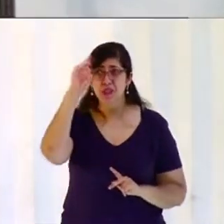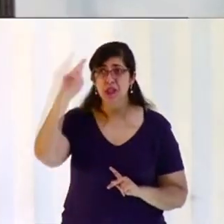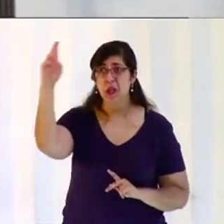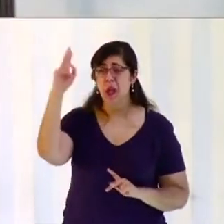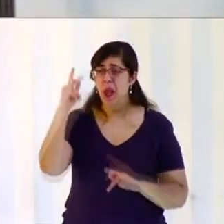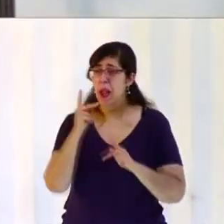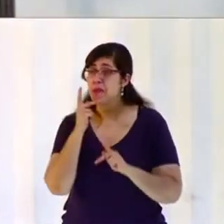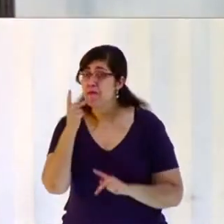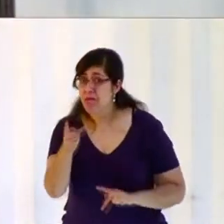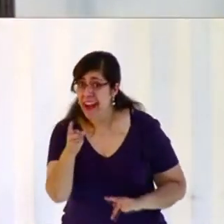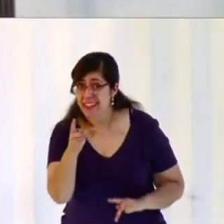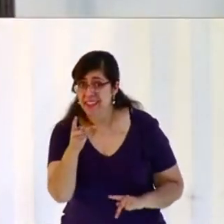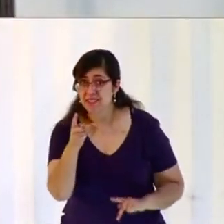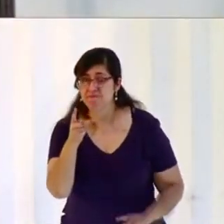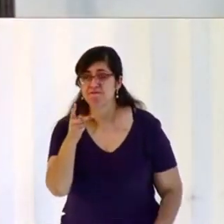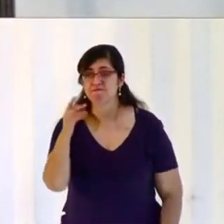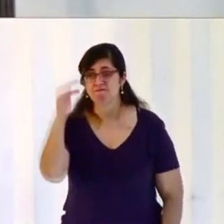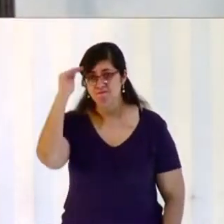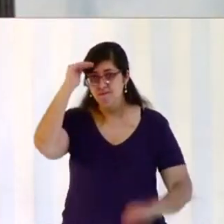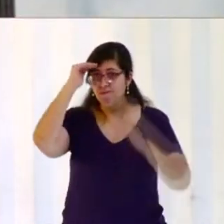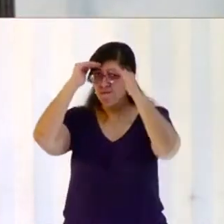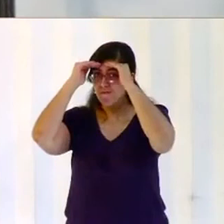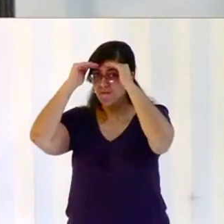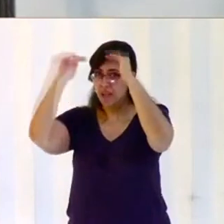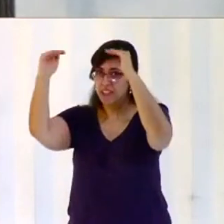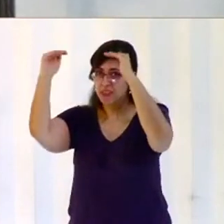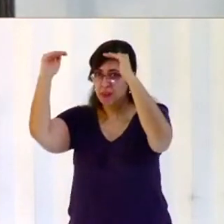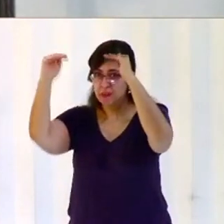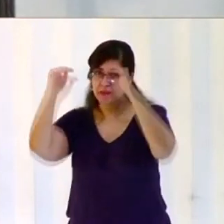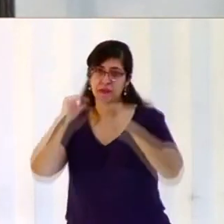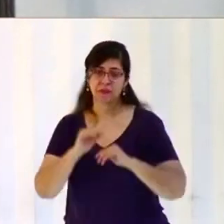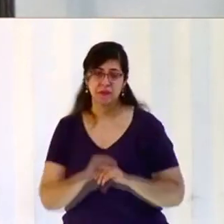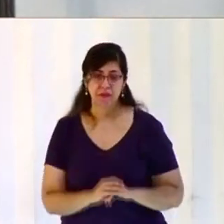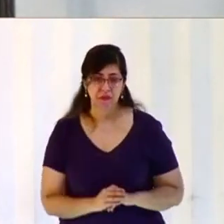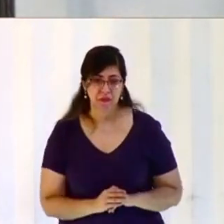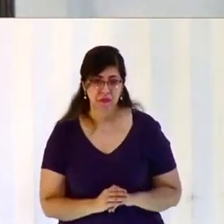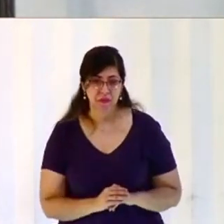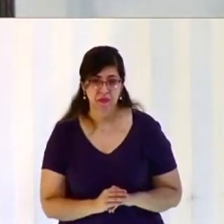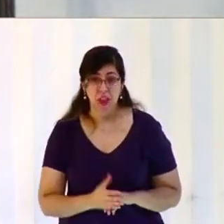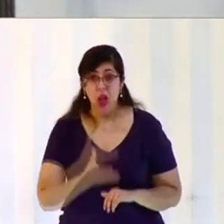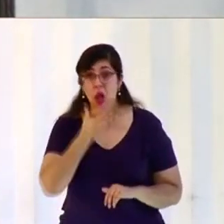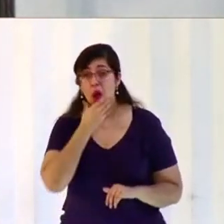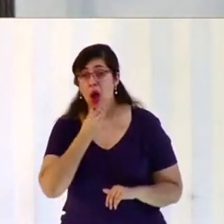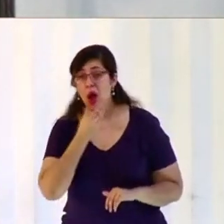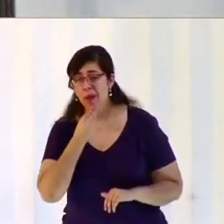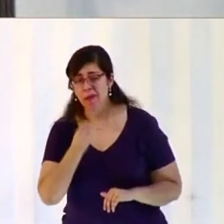a ordem é da tua palavra. Em um mundo em que os homens querem ter a